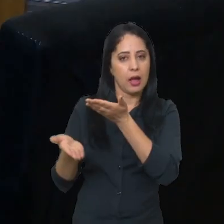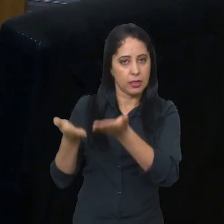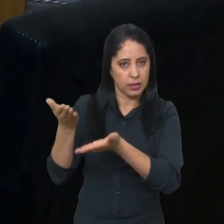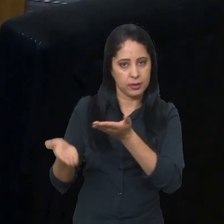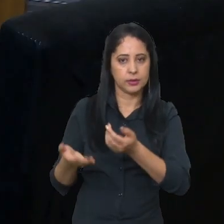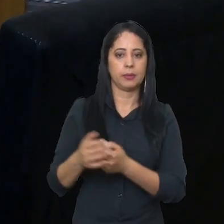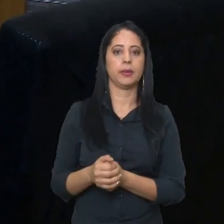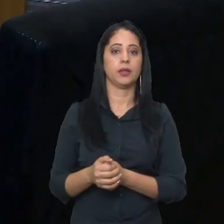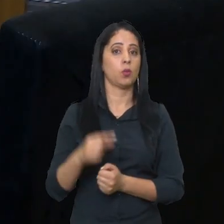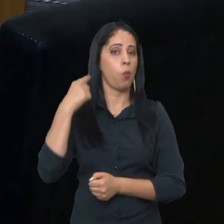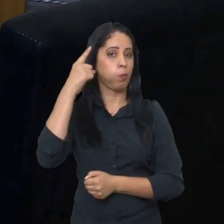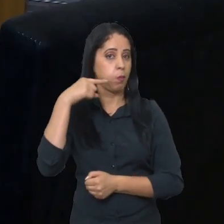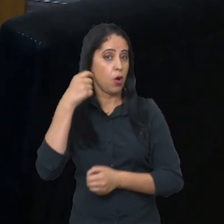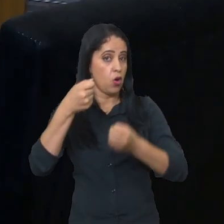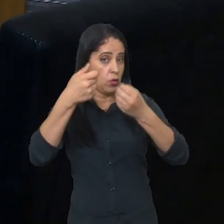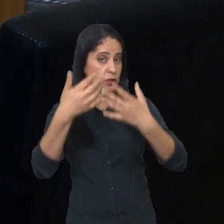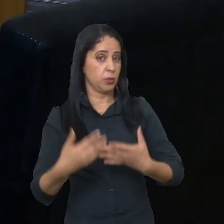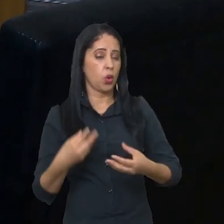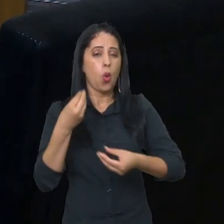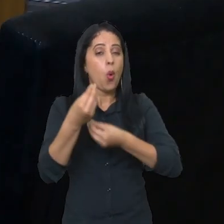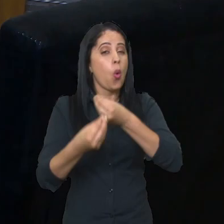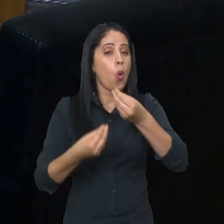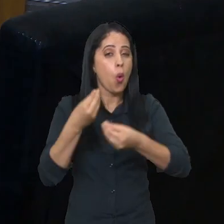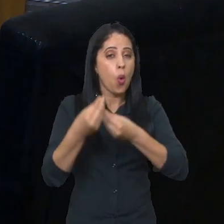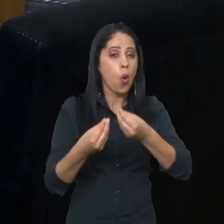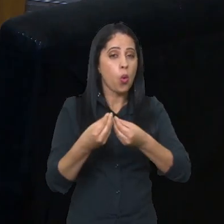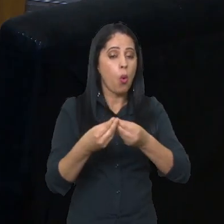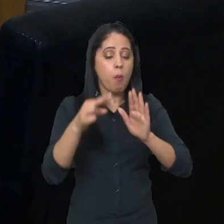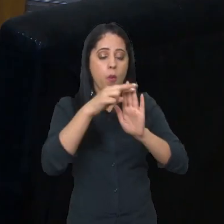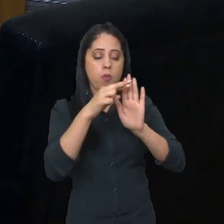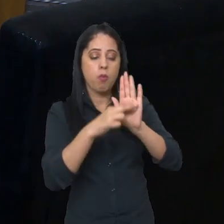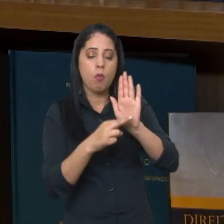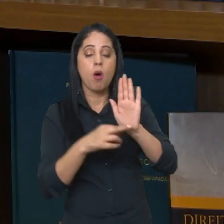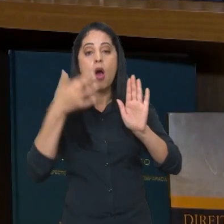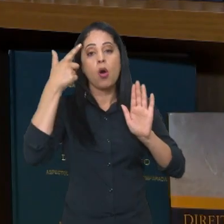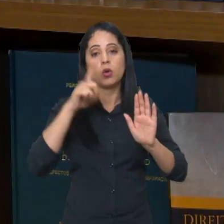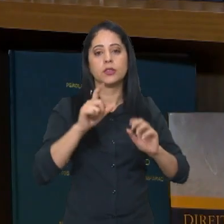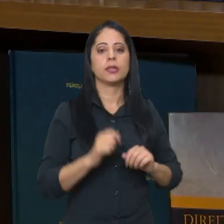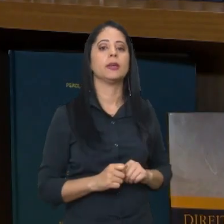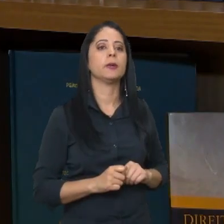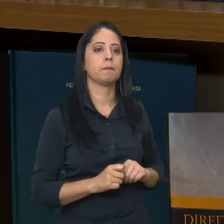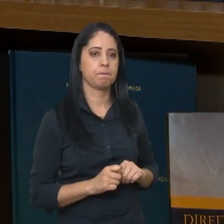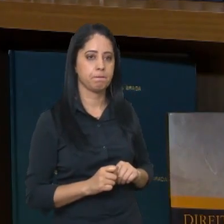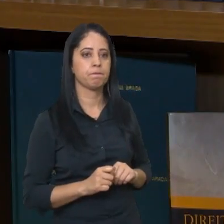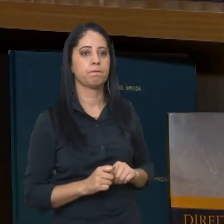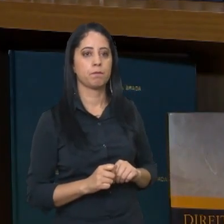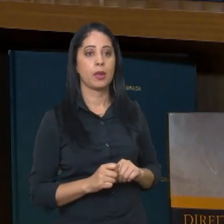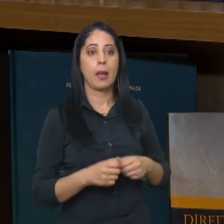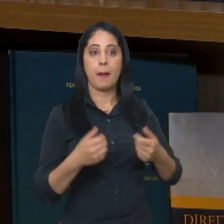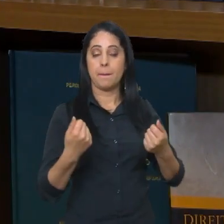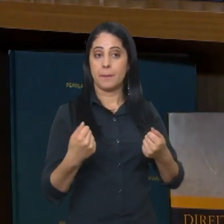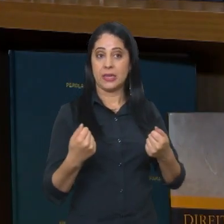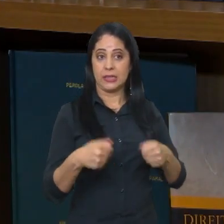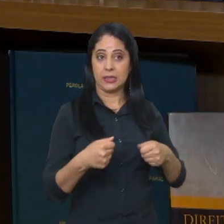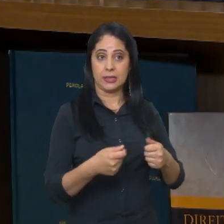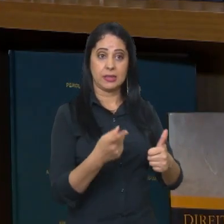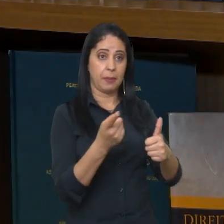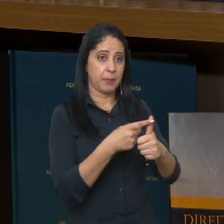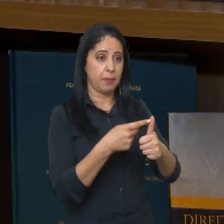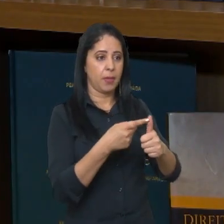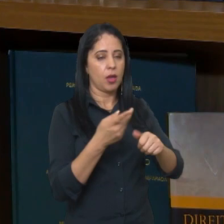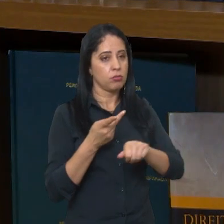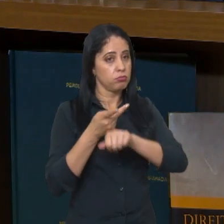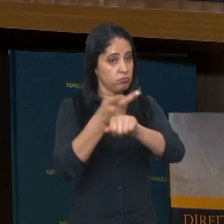A advogada explicou qual o caminho para assegurar esses benefícios. Um dos formatos mais importantes é procurar